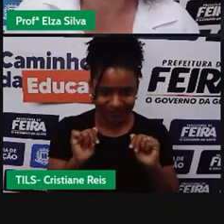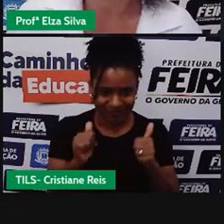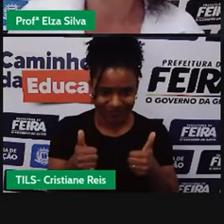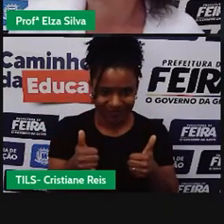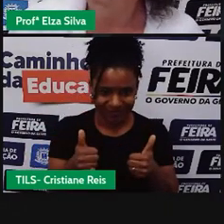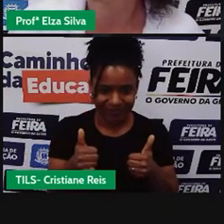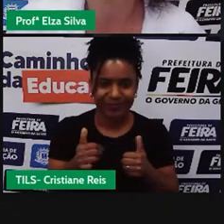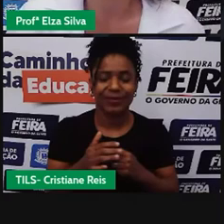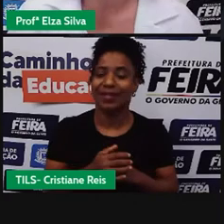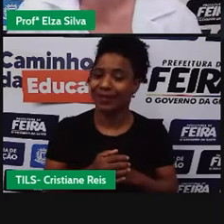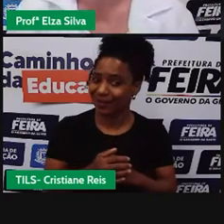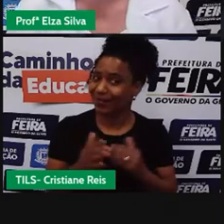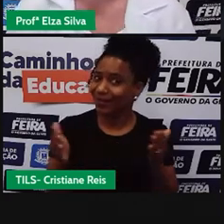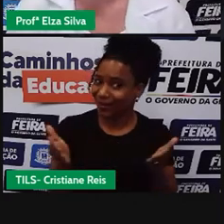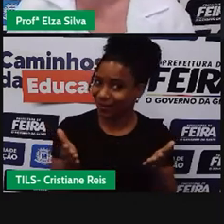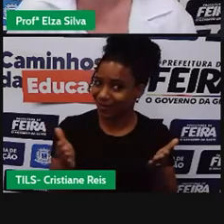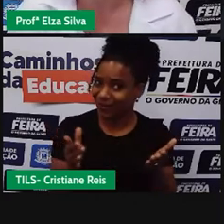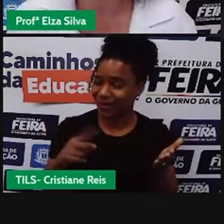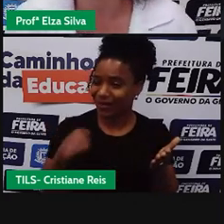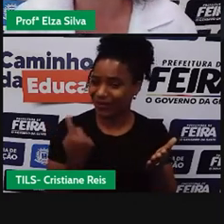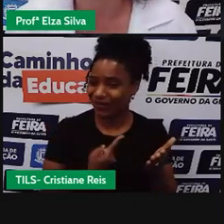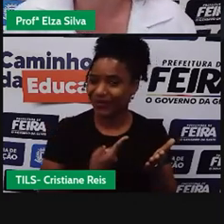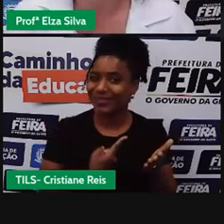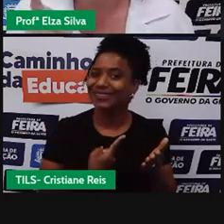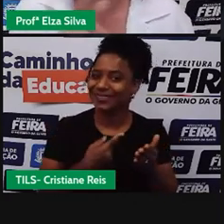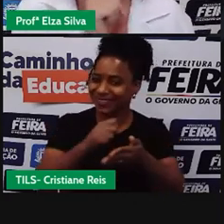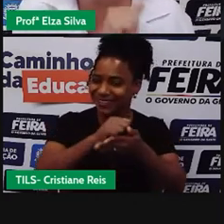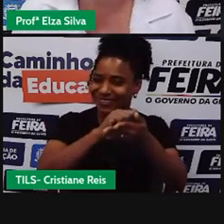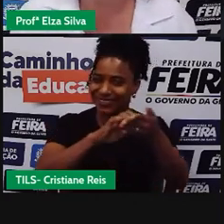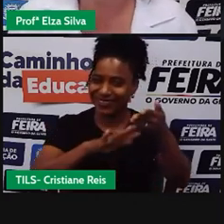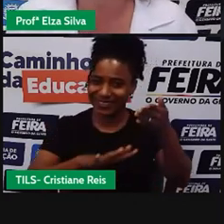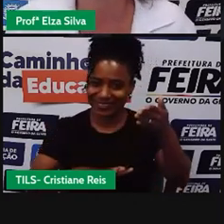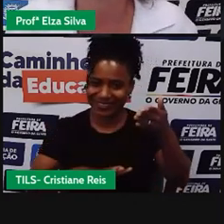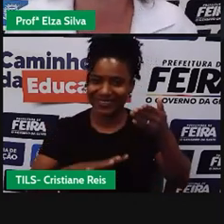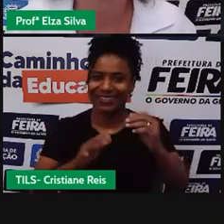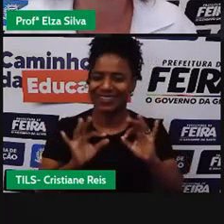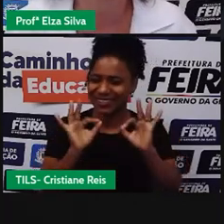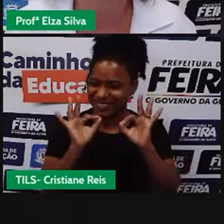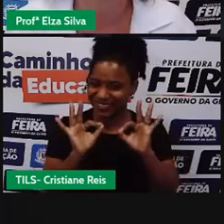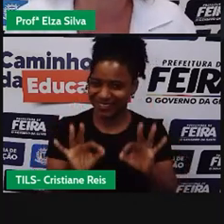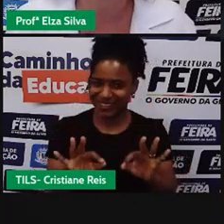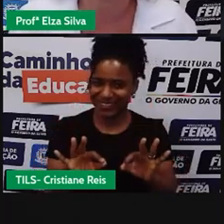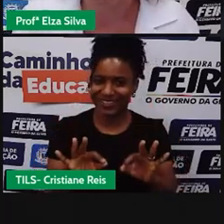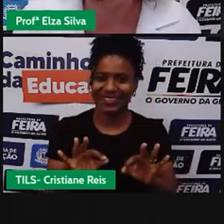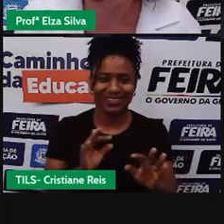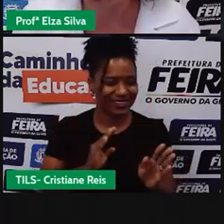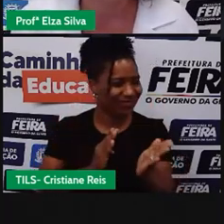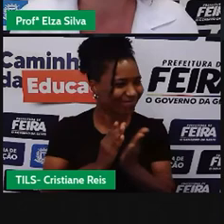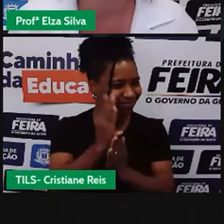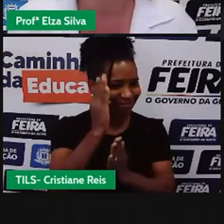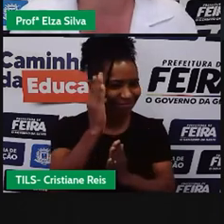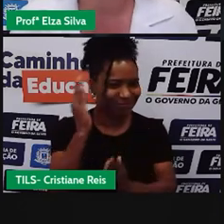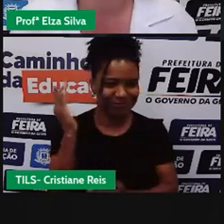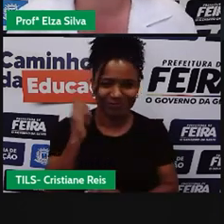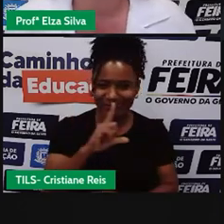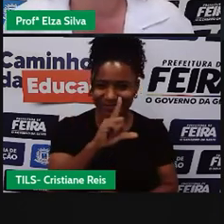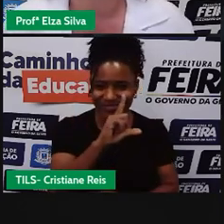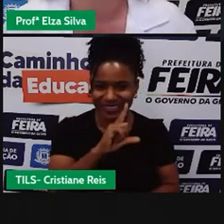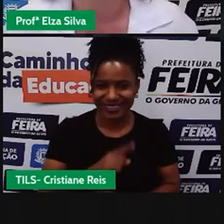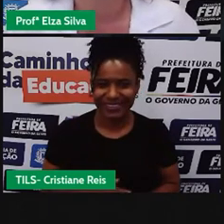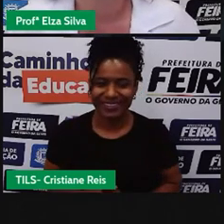É chegado agora o momento do nosso desafio, que eu tenho certeza que vocês vão conseguir vencê-lo.